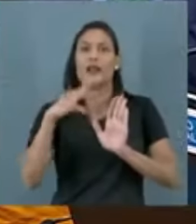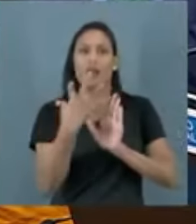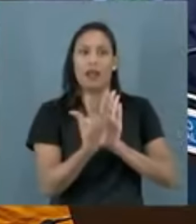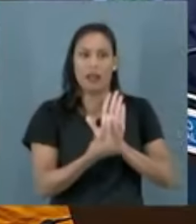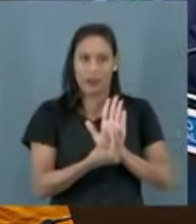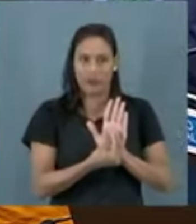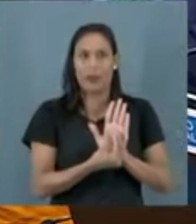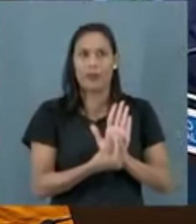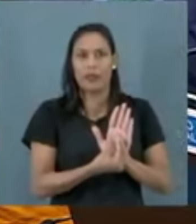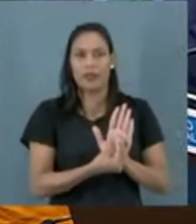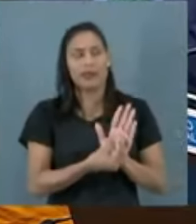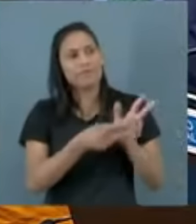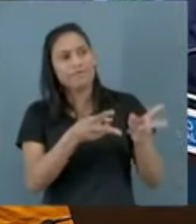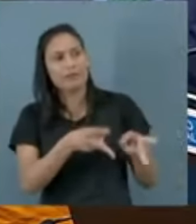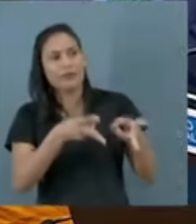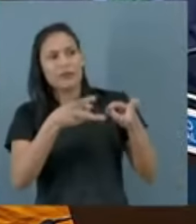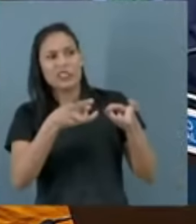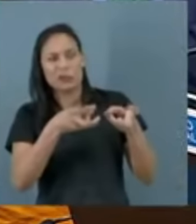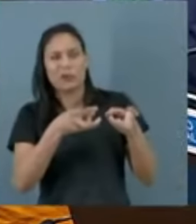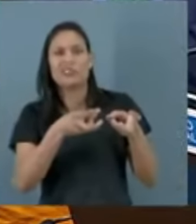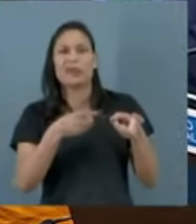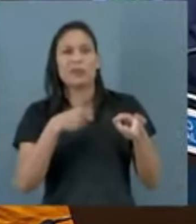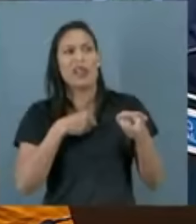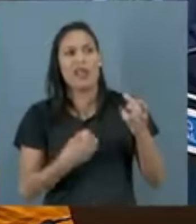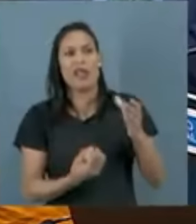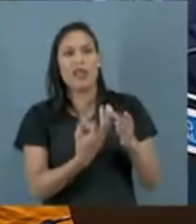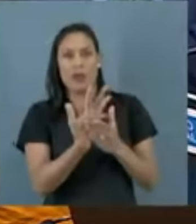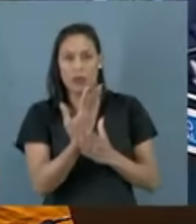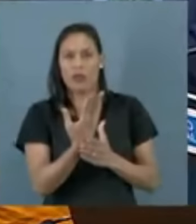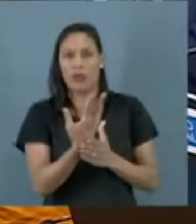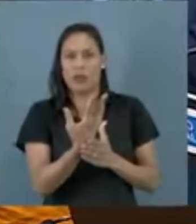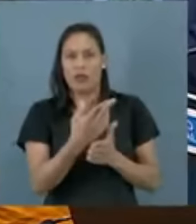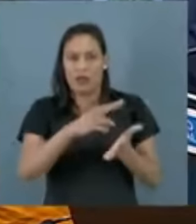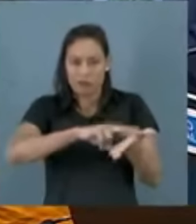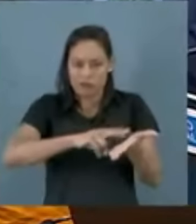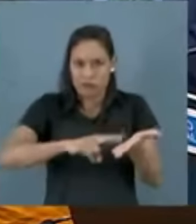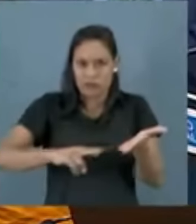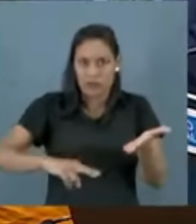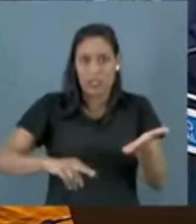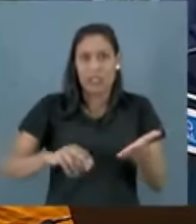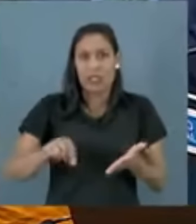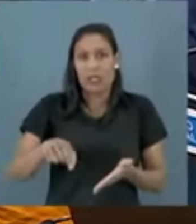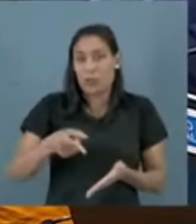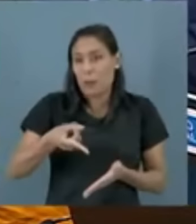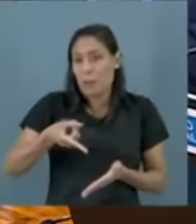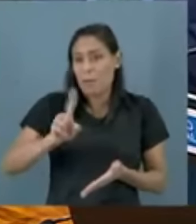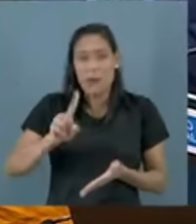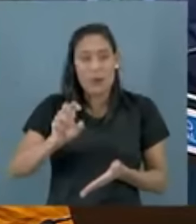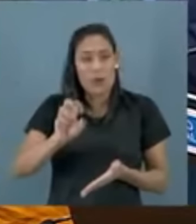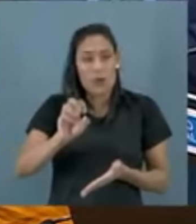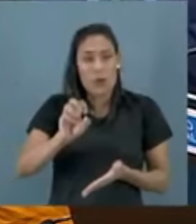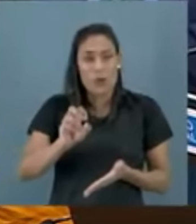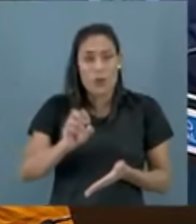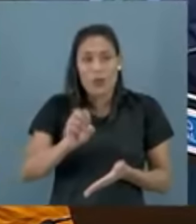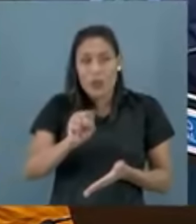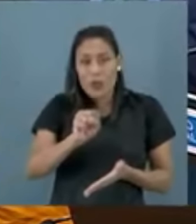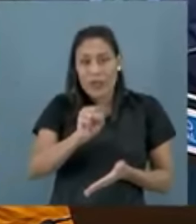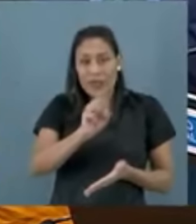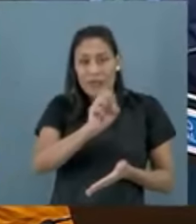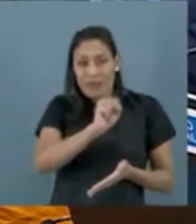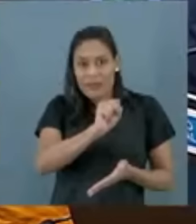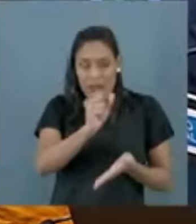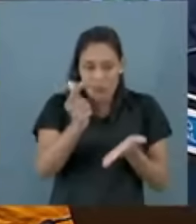E detectamos, eu fiz inclusive um relatório separado de 1.088 páginas, onde foram